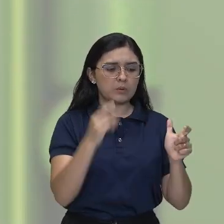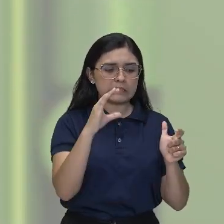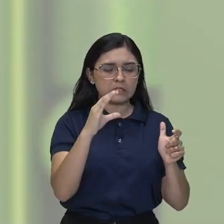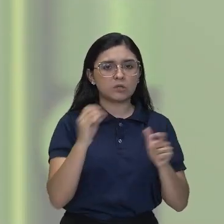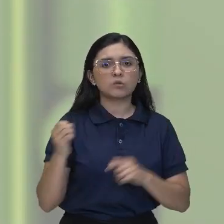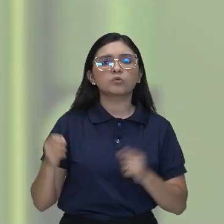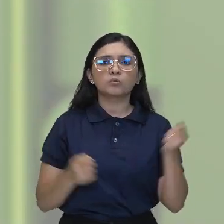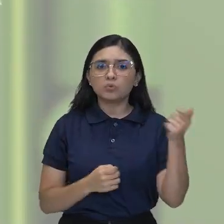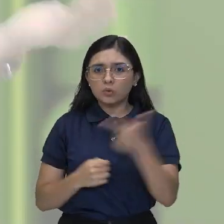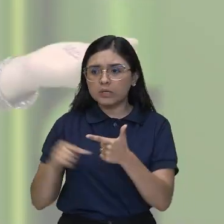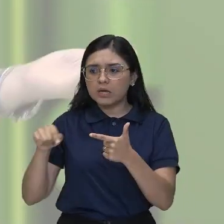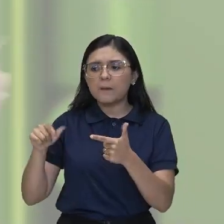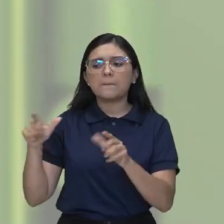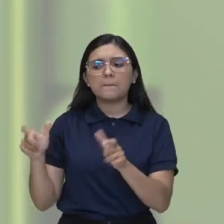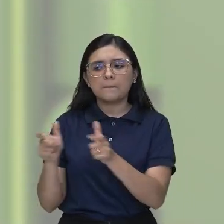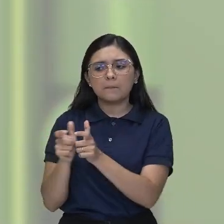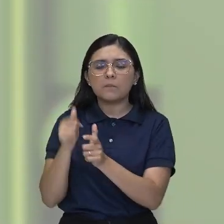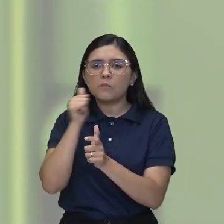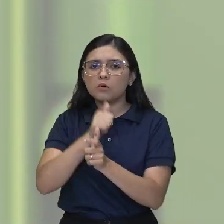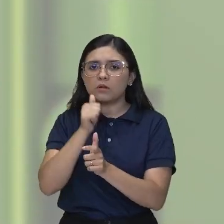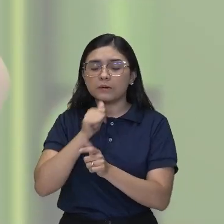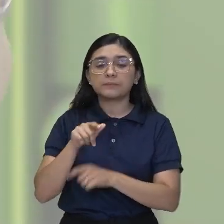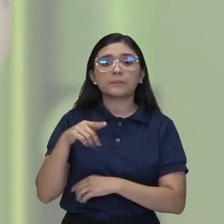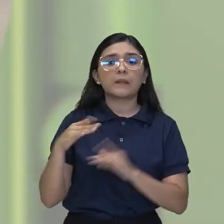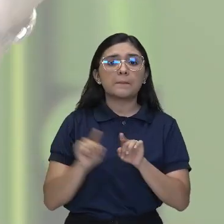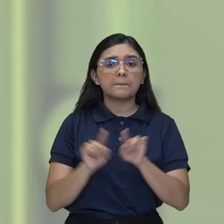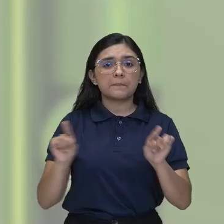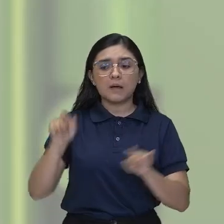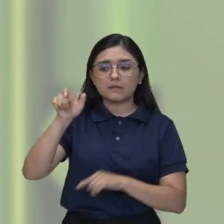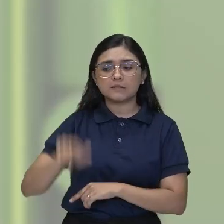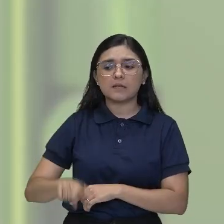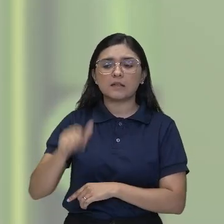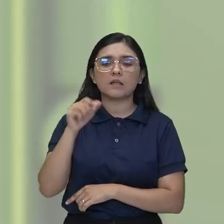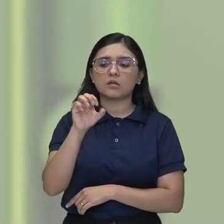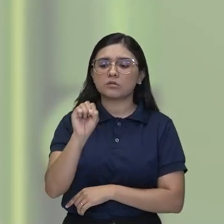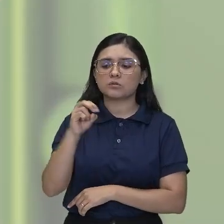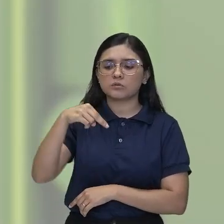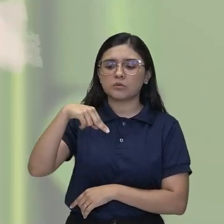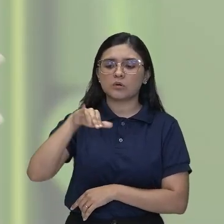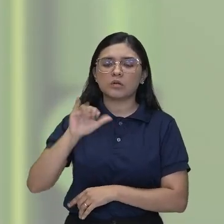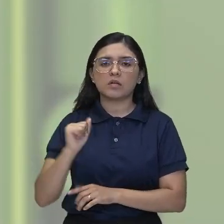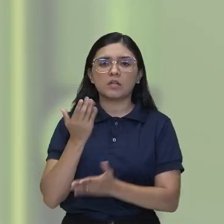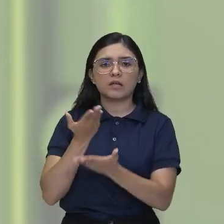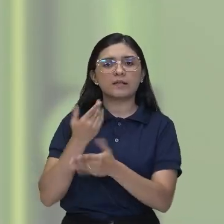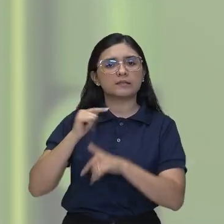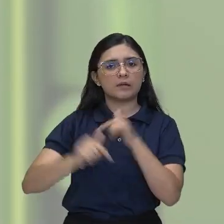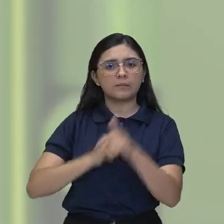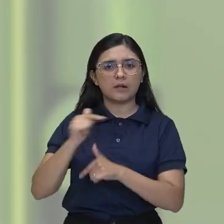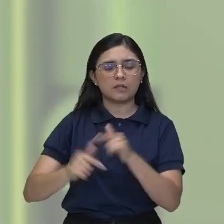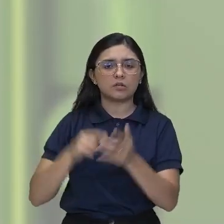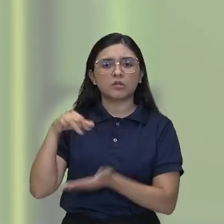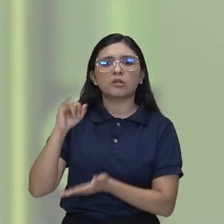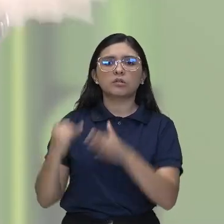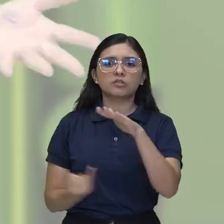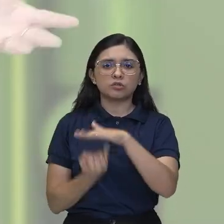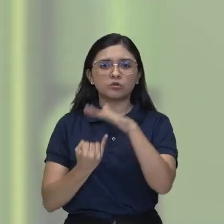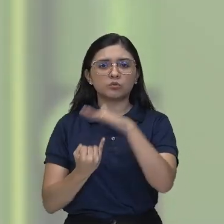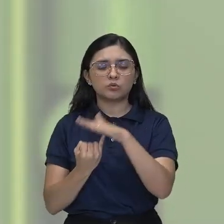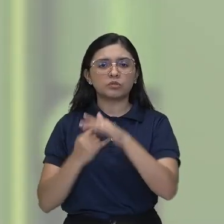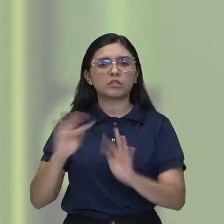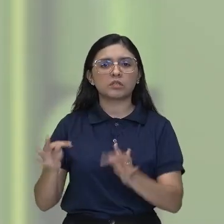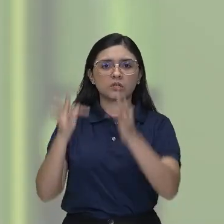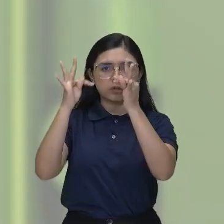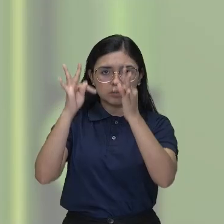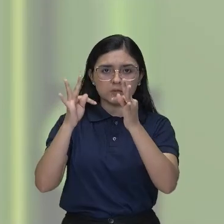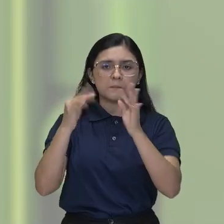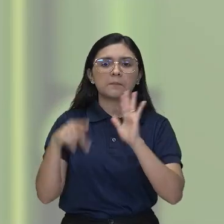E esta mulher, a Sônia, ela trabalha no Instituto de Tecnologia da Aeronáutica, o ITA.